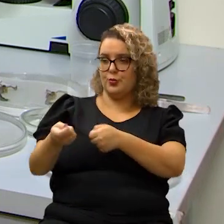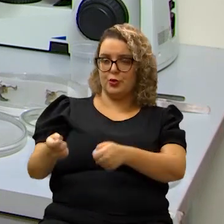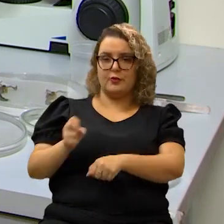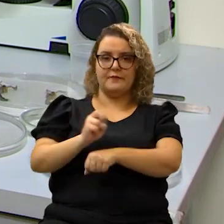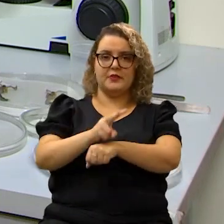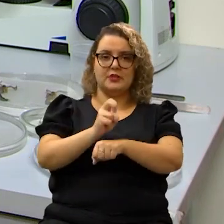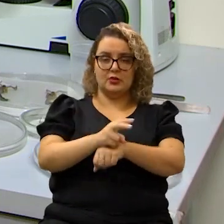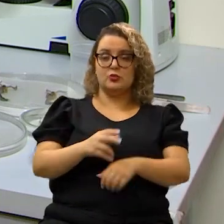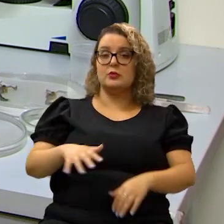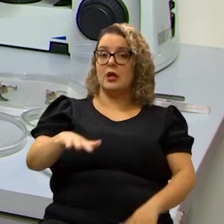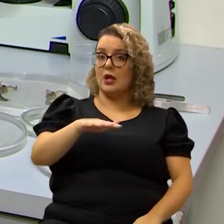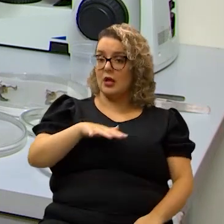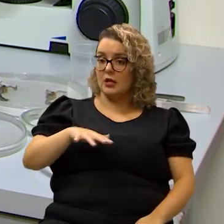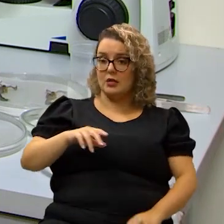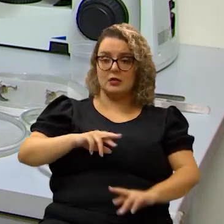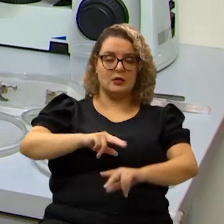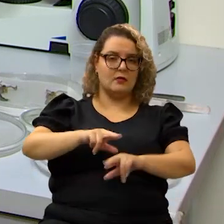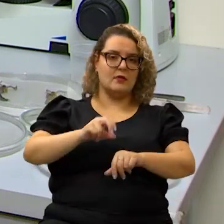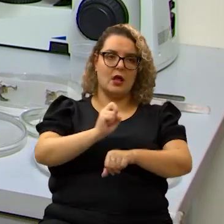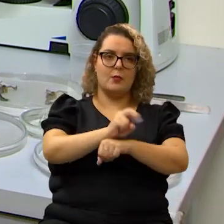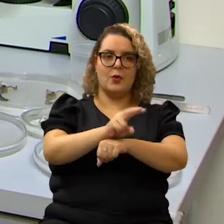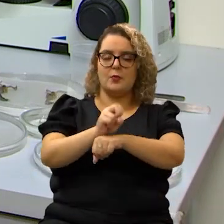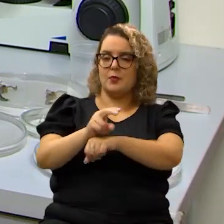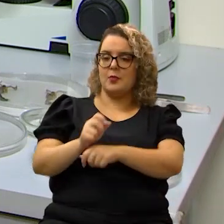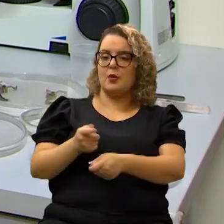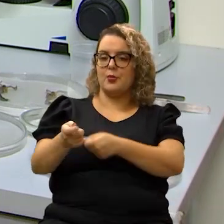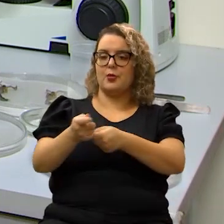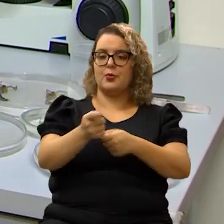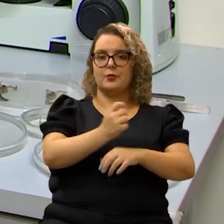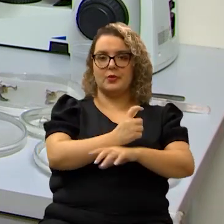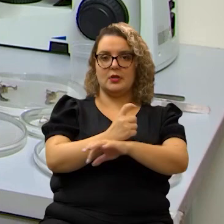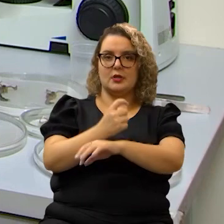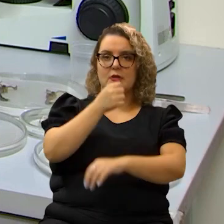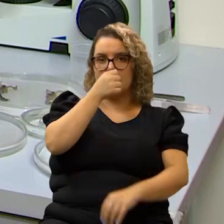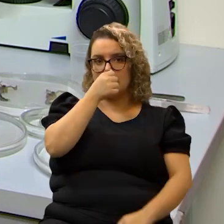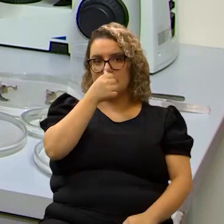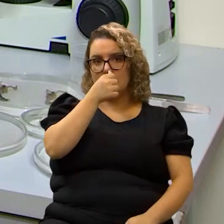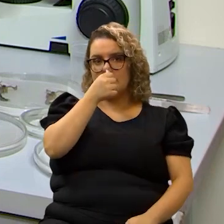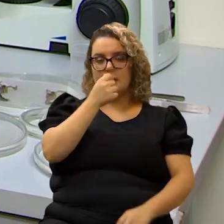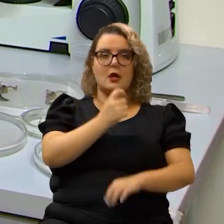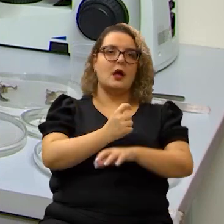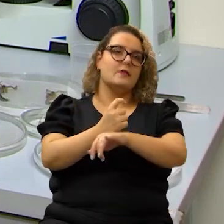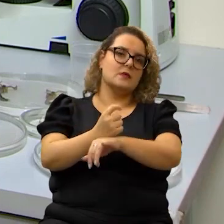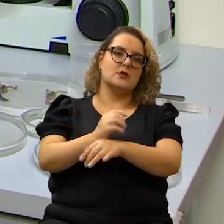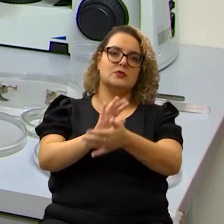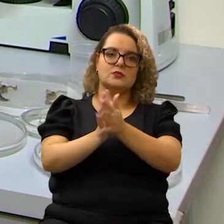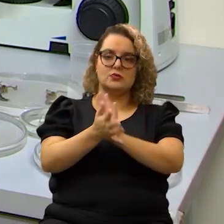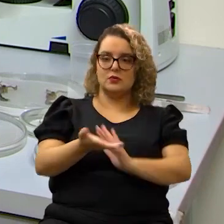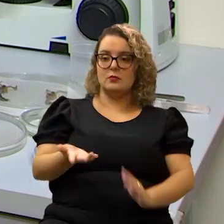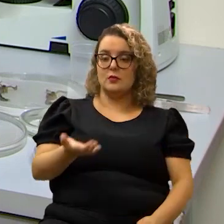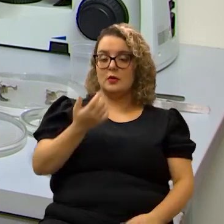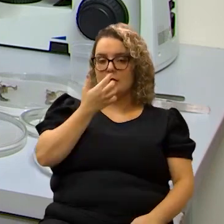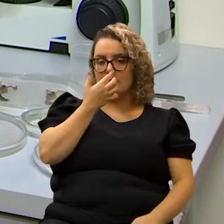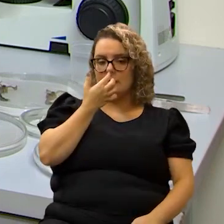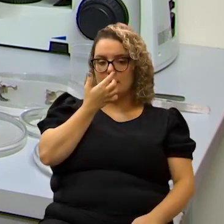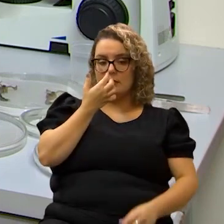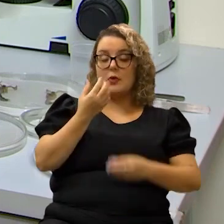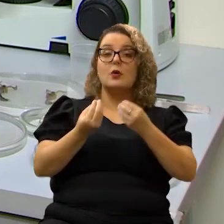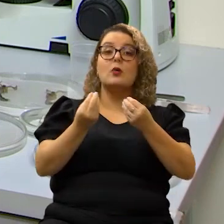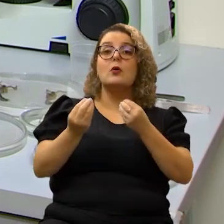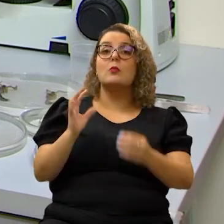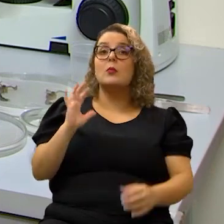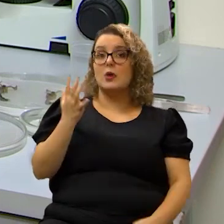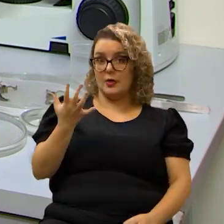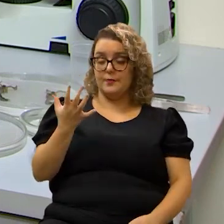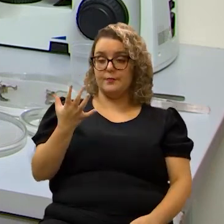fala, não, eu vou passar veneno. No mercado hoje tem um monte de veneno registrado para escorpião. Esse veneno mata